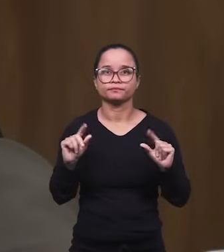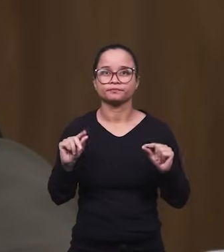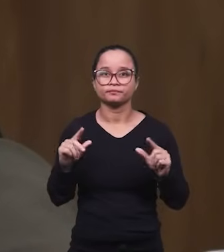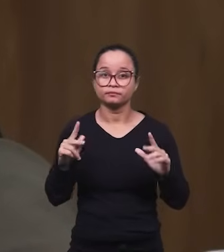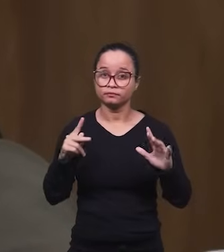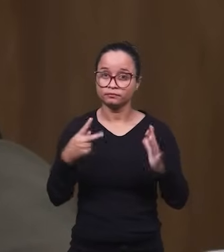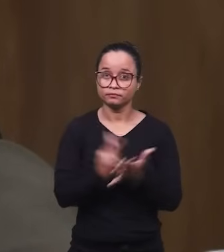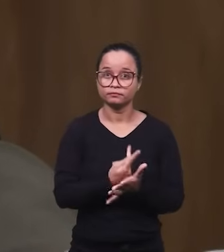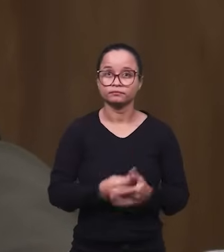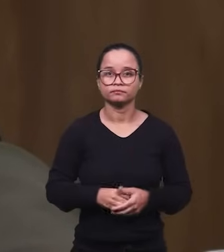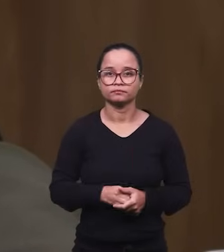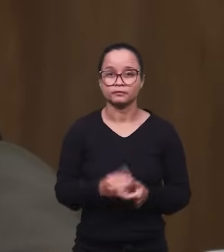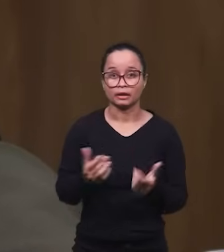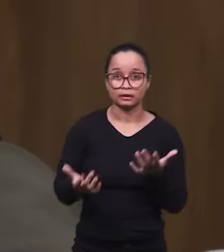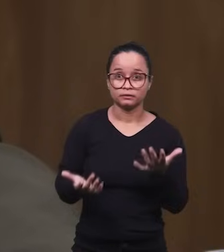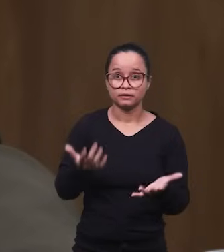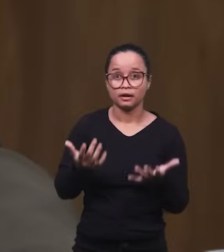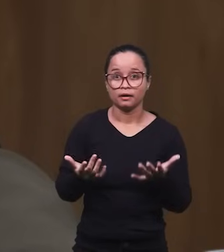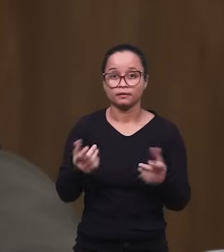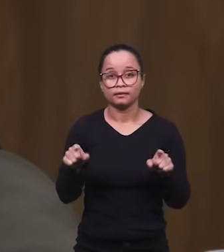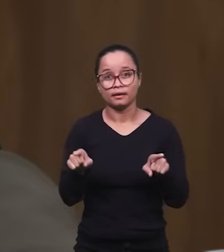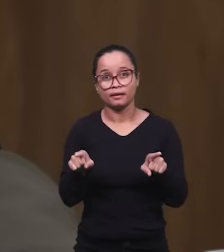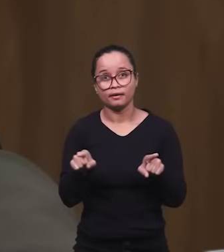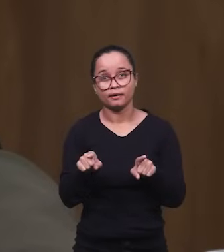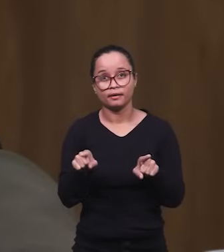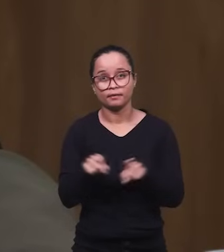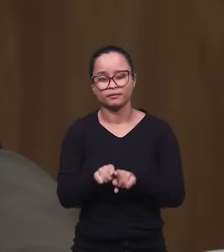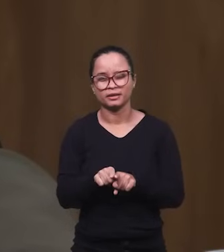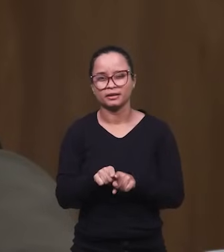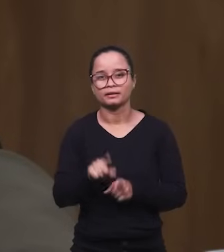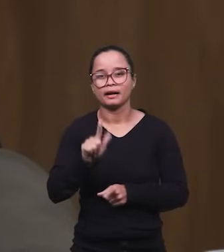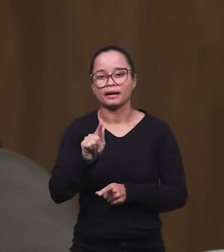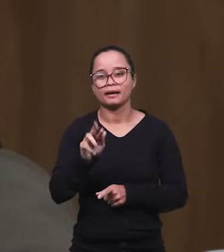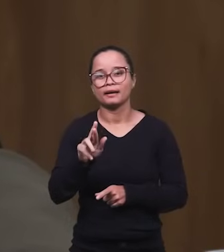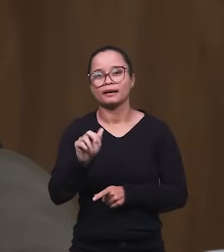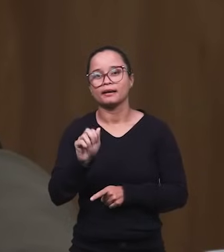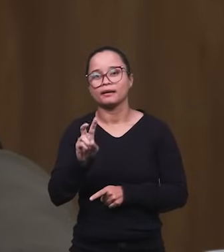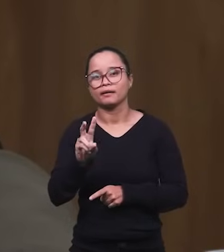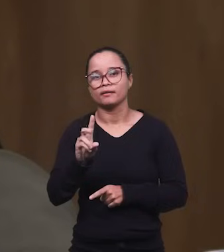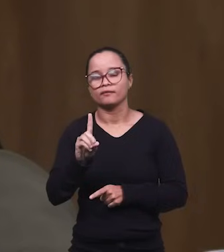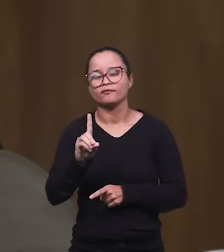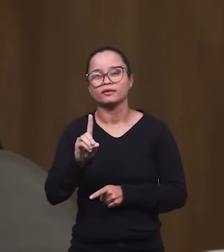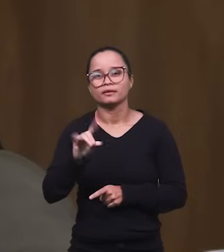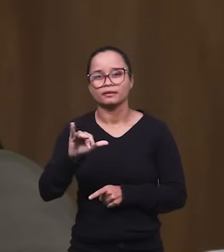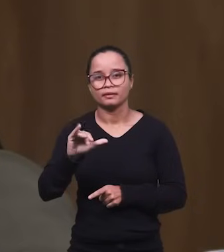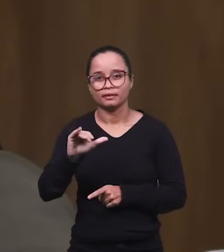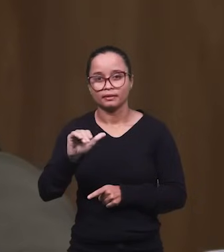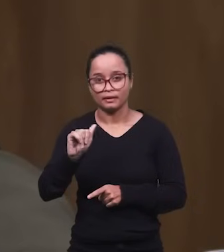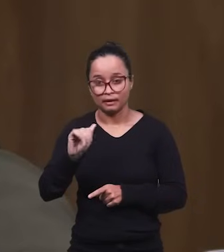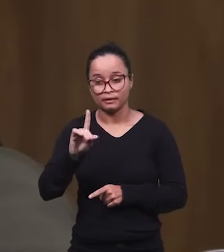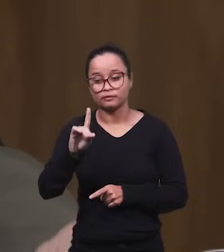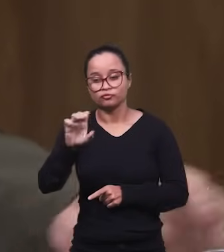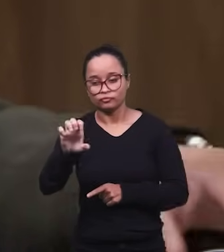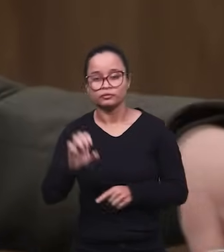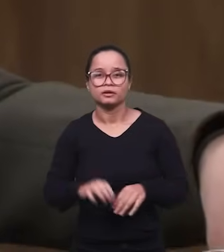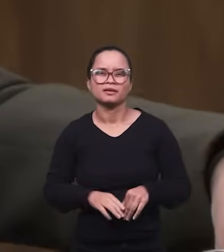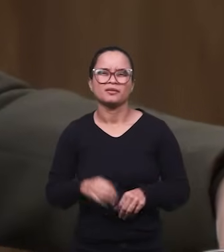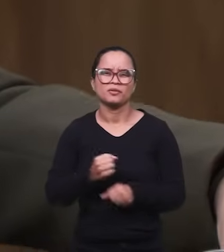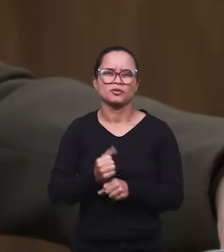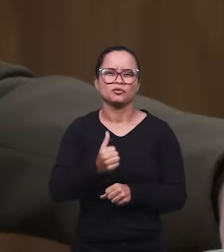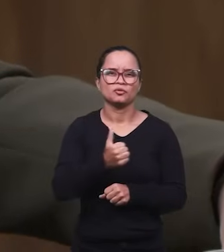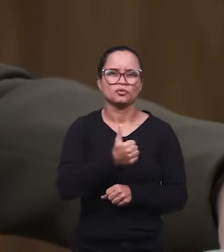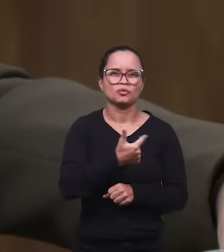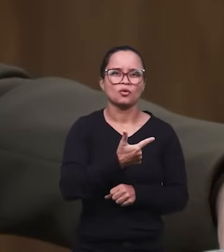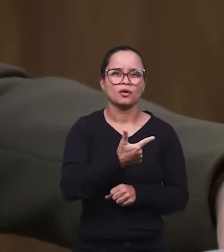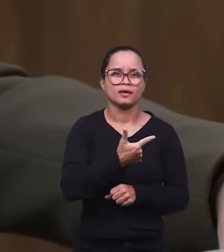ondulações gravitacionais. Uhum. Foi em 2012, se eu não me engano, 2013, que